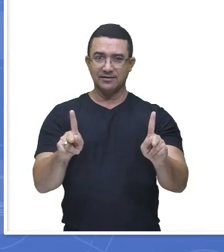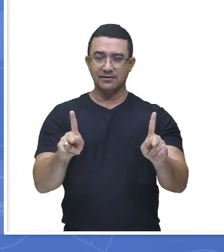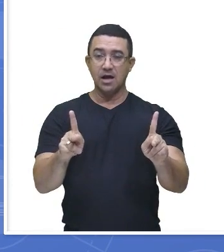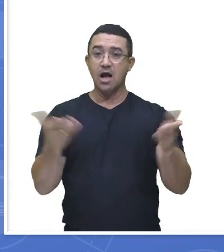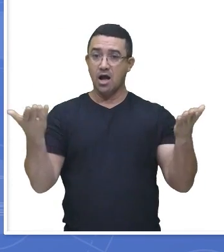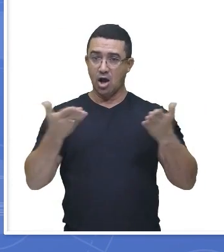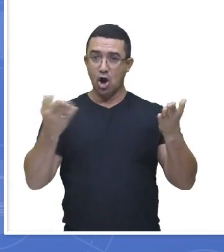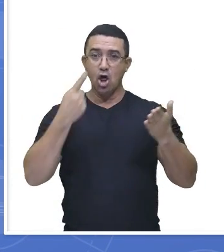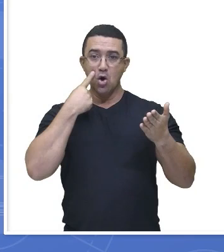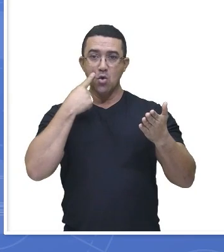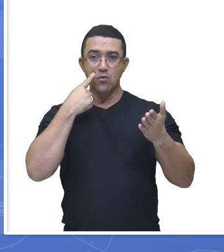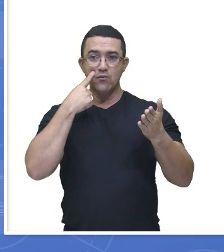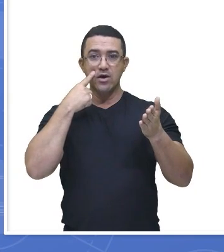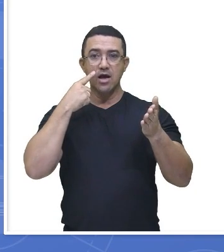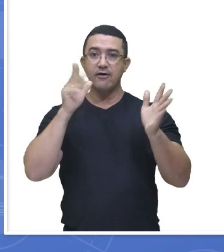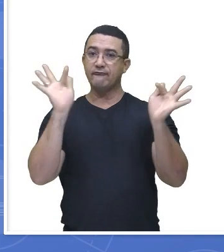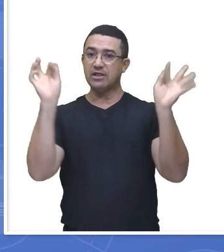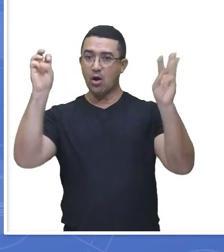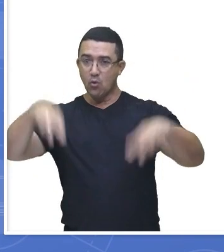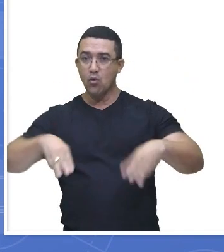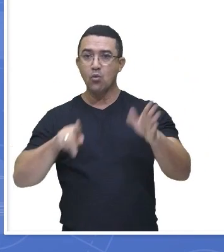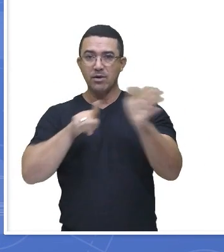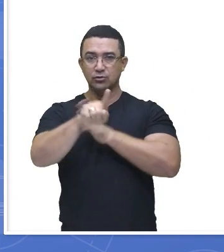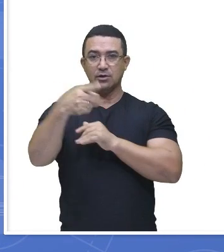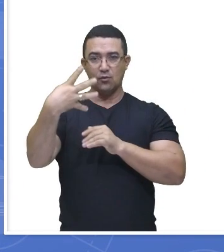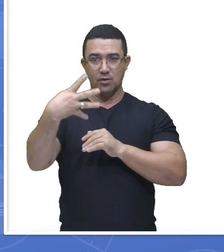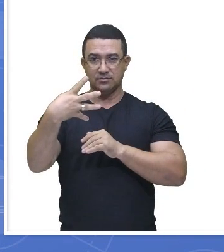então agora para a última questão.